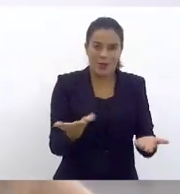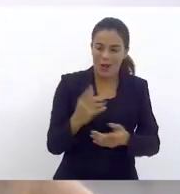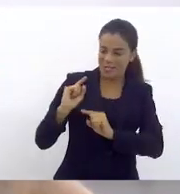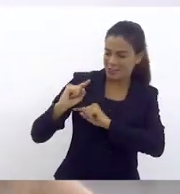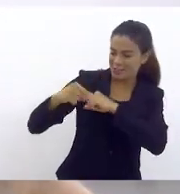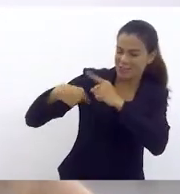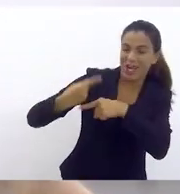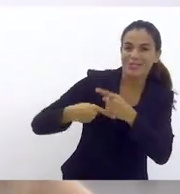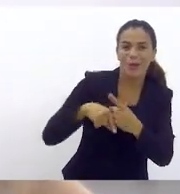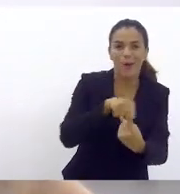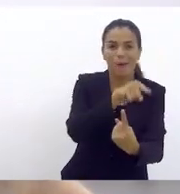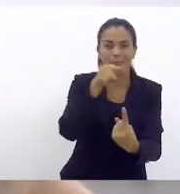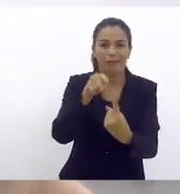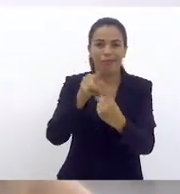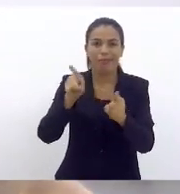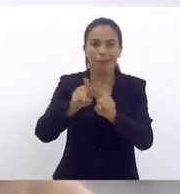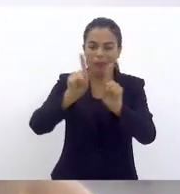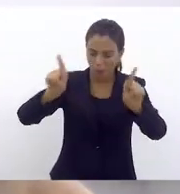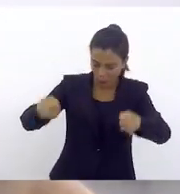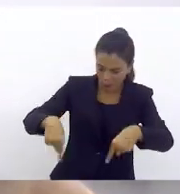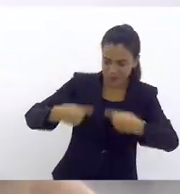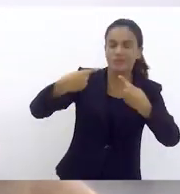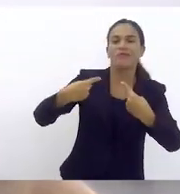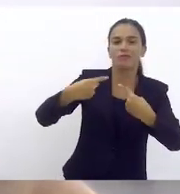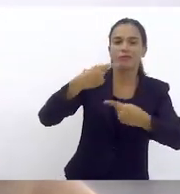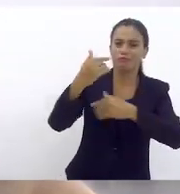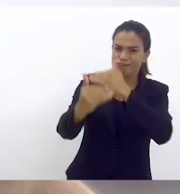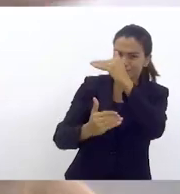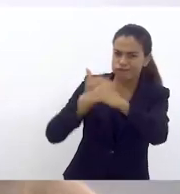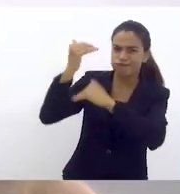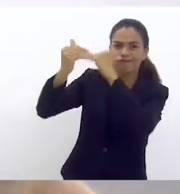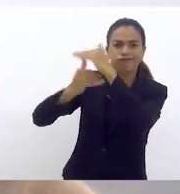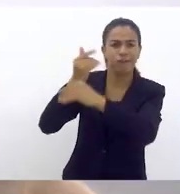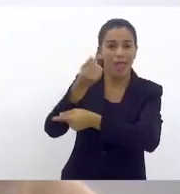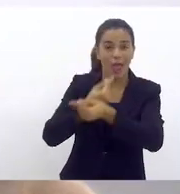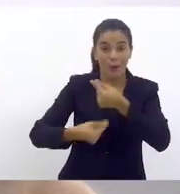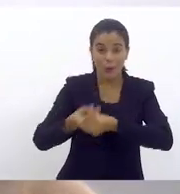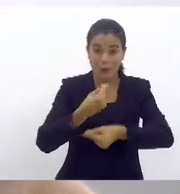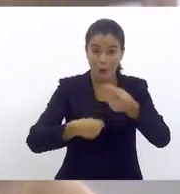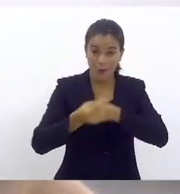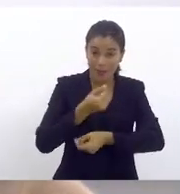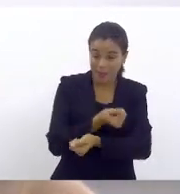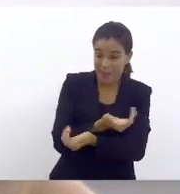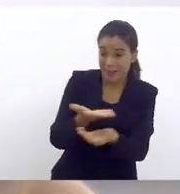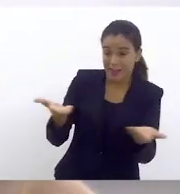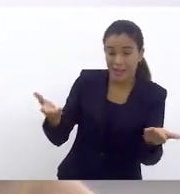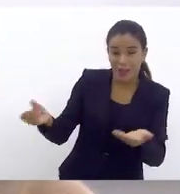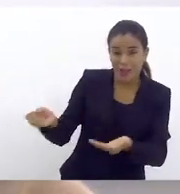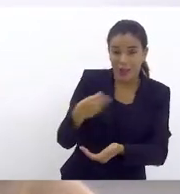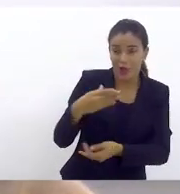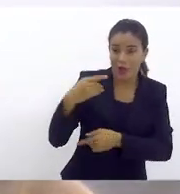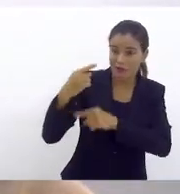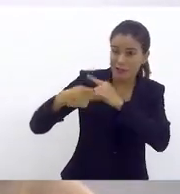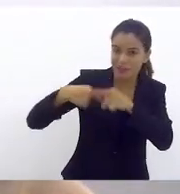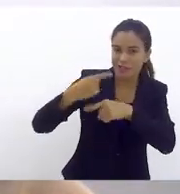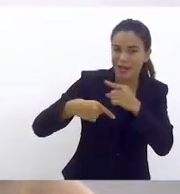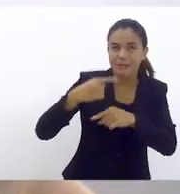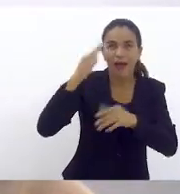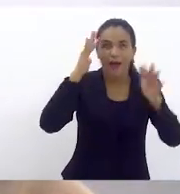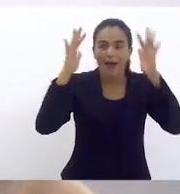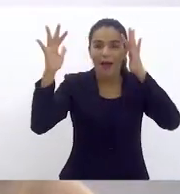que tem a missão e o desafio de retomar o desenvolvimento econômico entregar para essa nova geração perspectiva de futuro